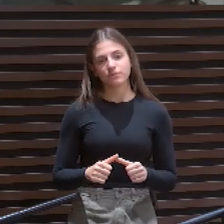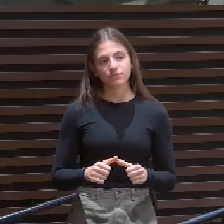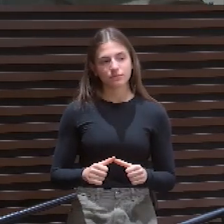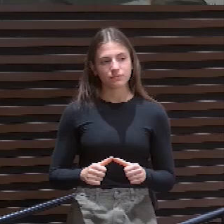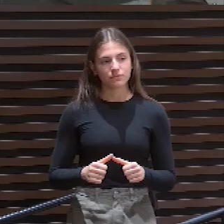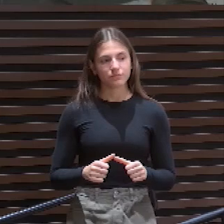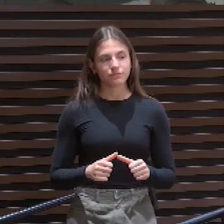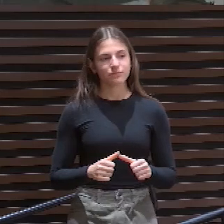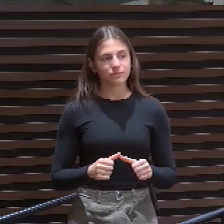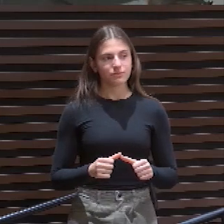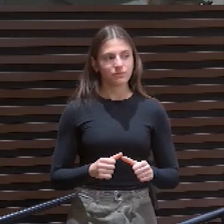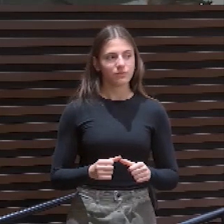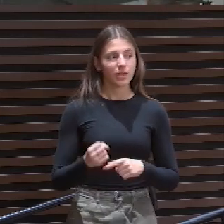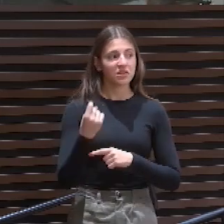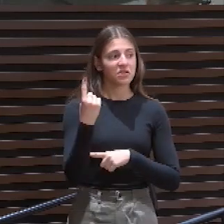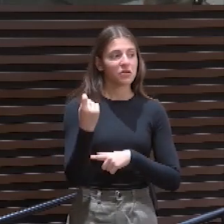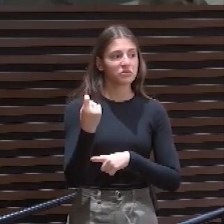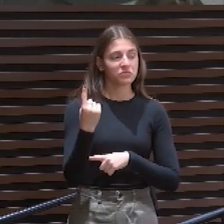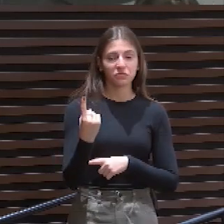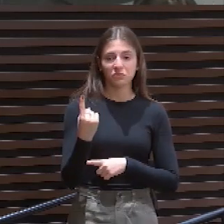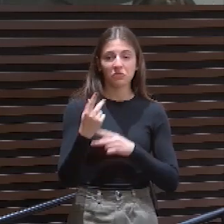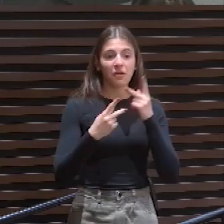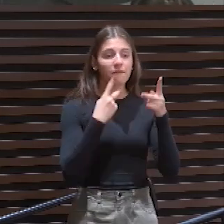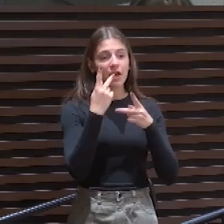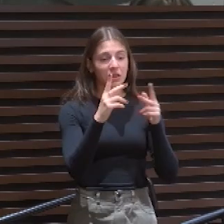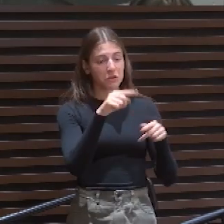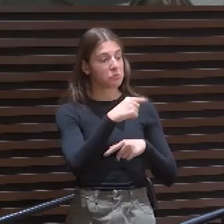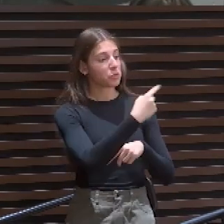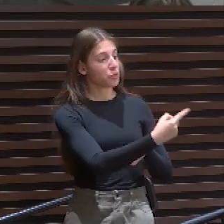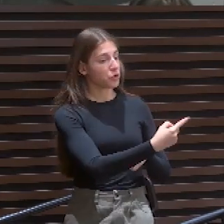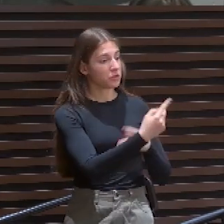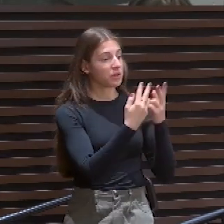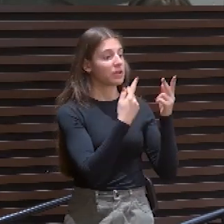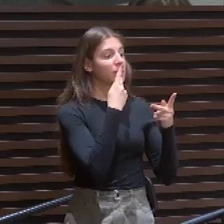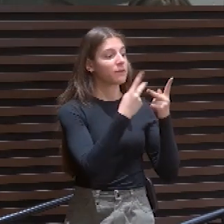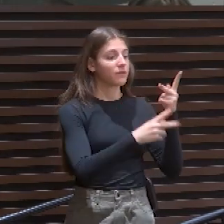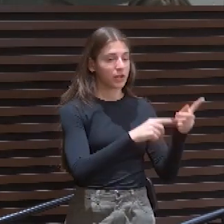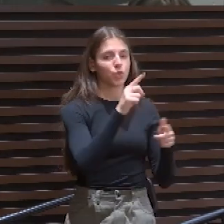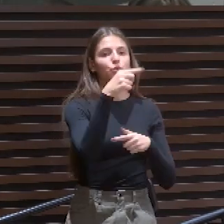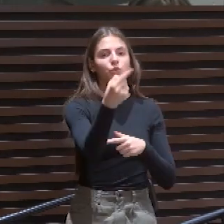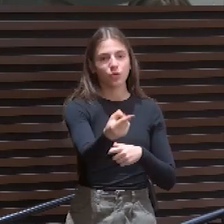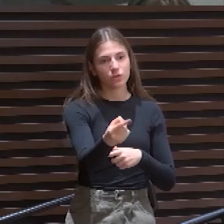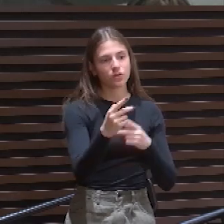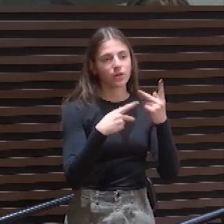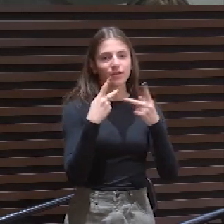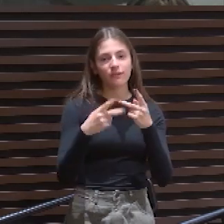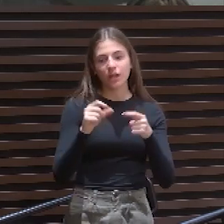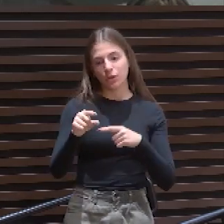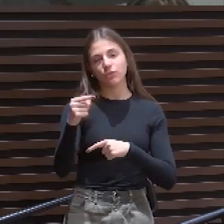É um falando para o outro, que fala do outro, que fala do outro.